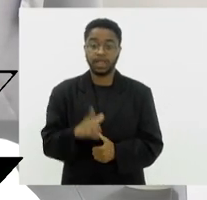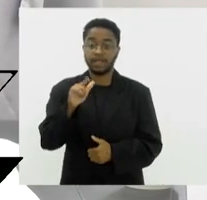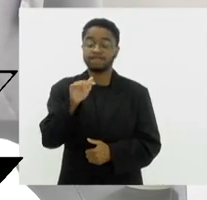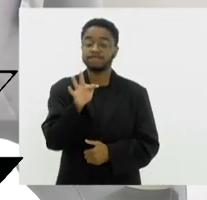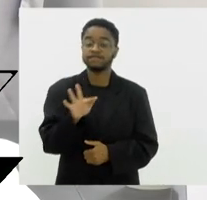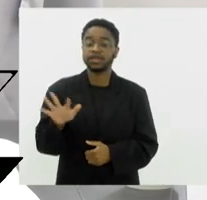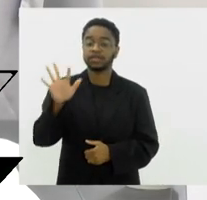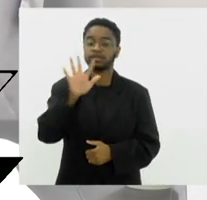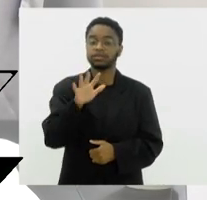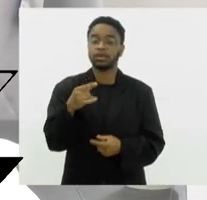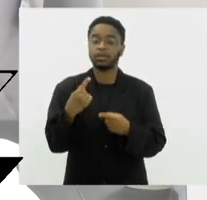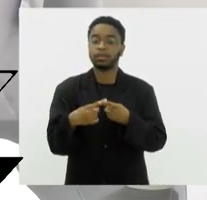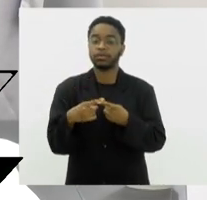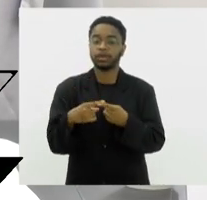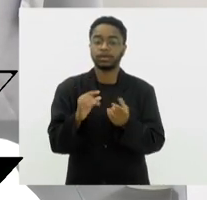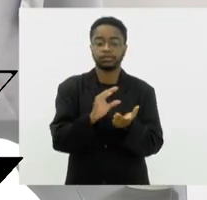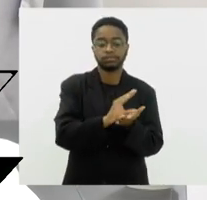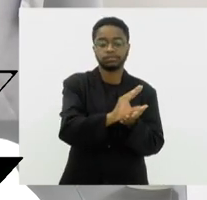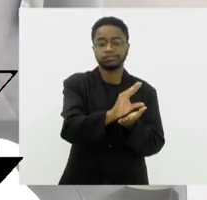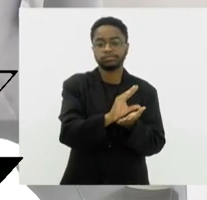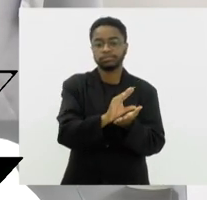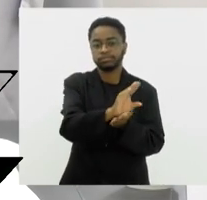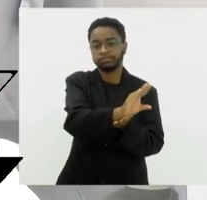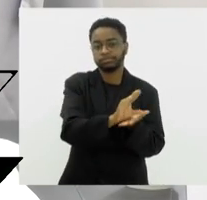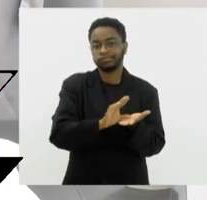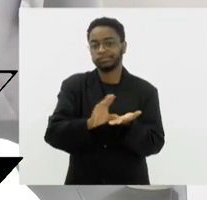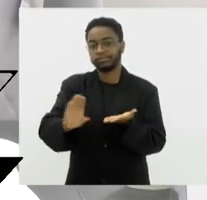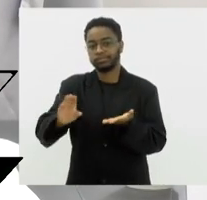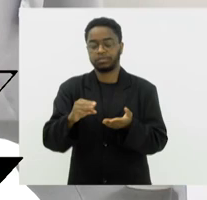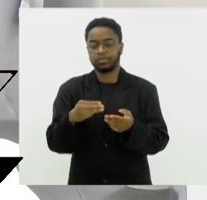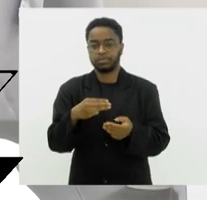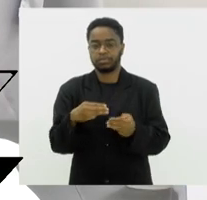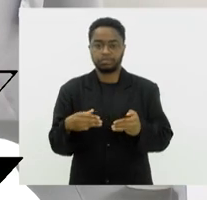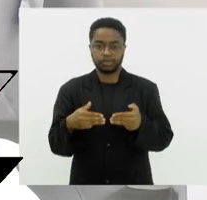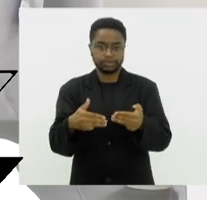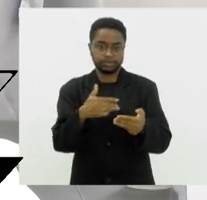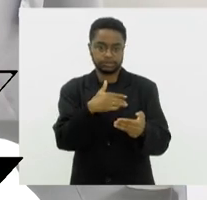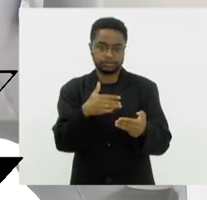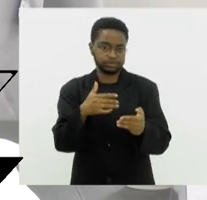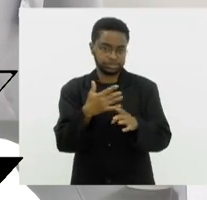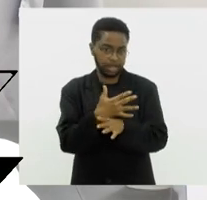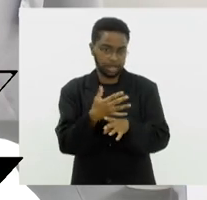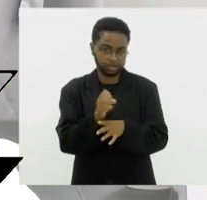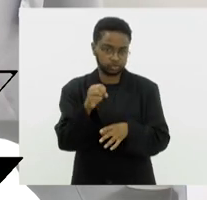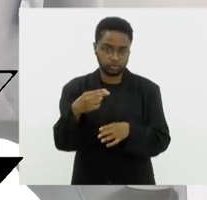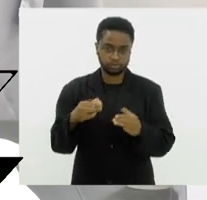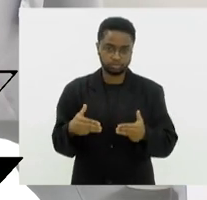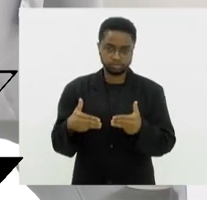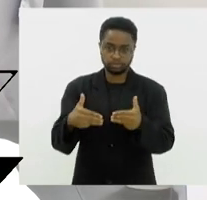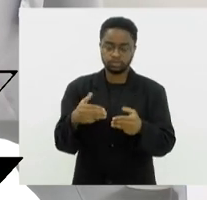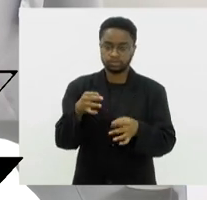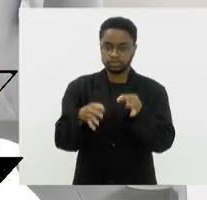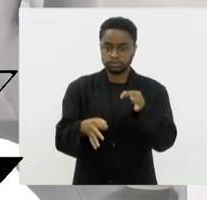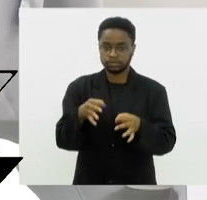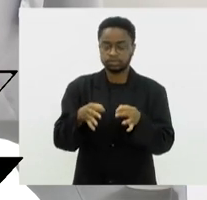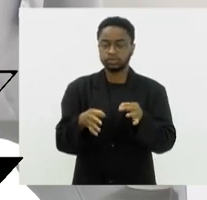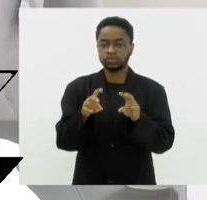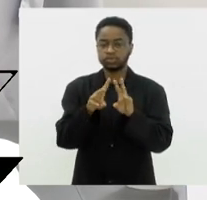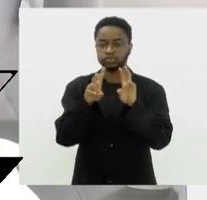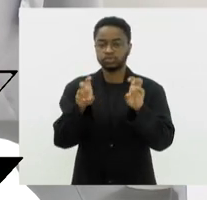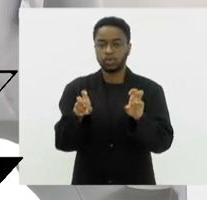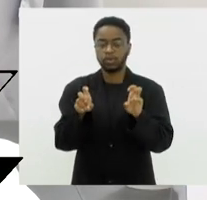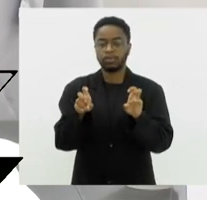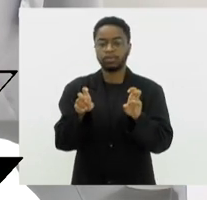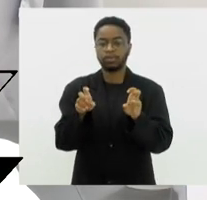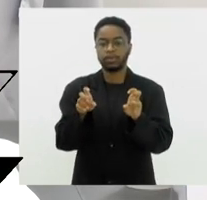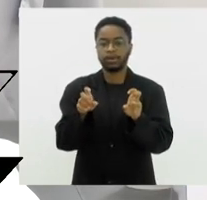ela pressupõe repasses do Ministério das Cidades e outros ministérios, Ministério da Justiça, para justamente custeio desse